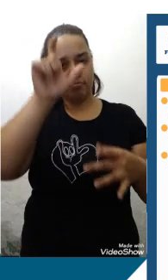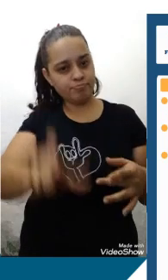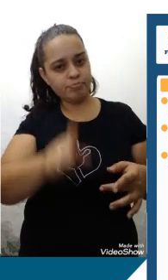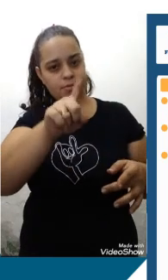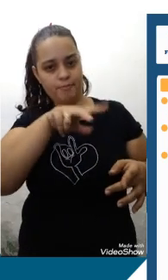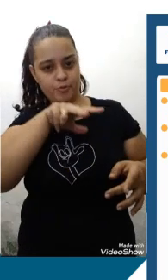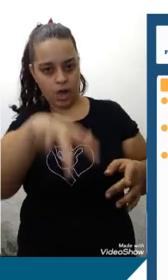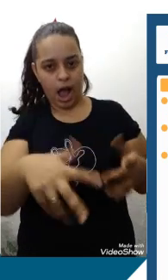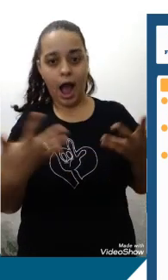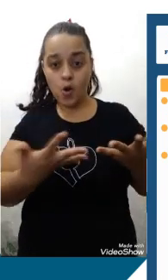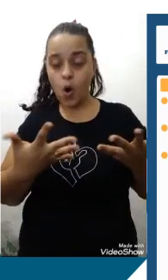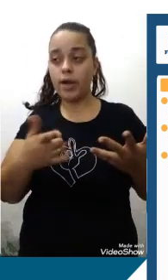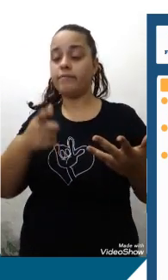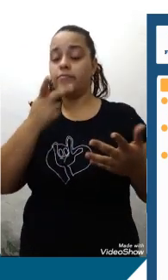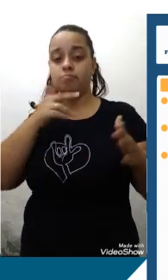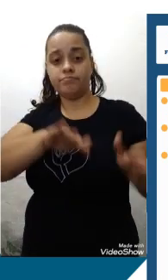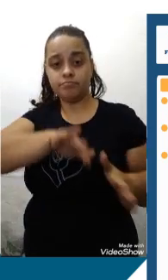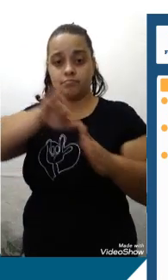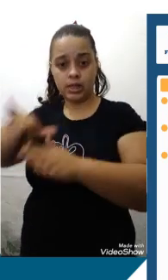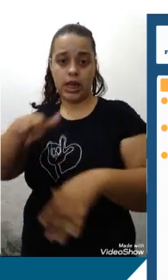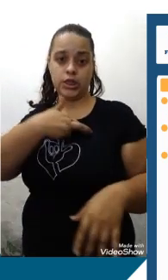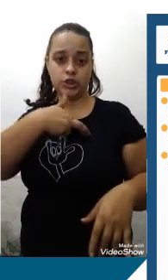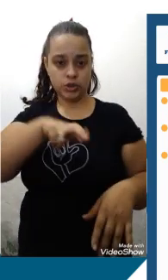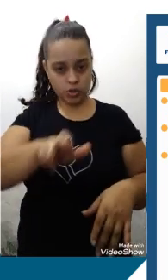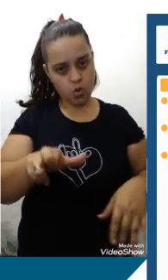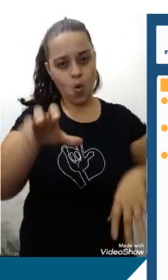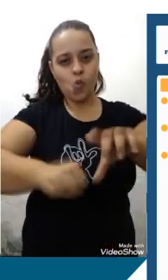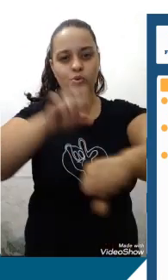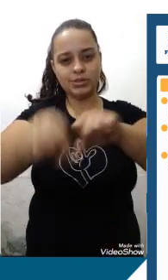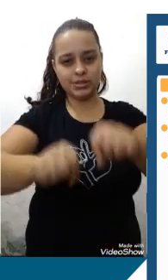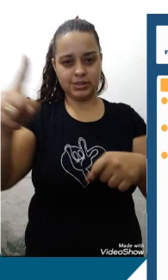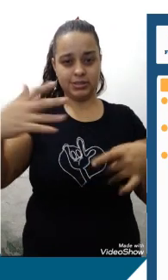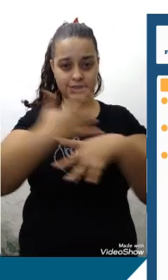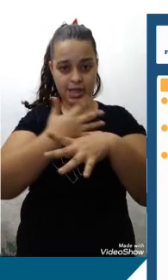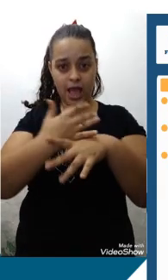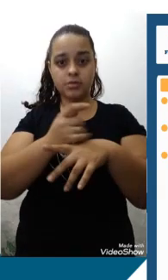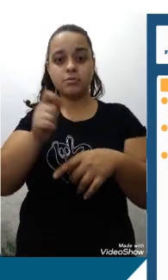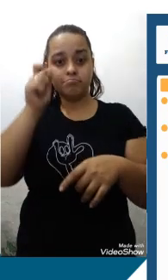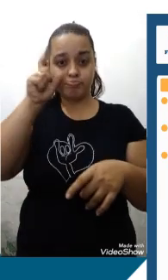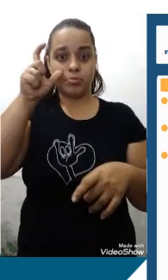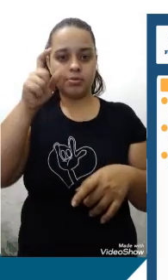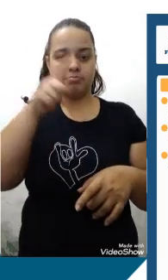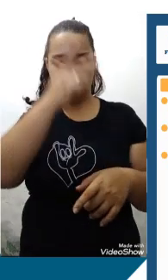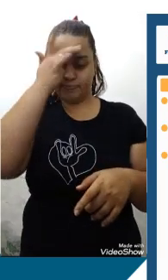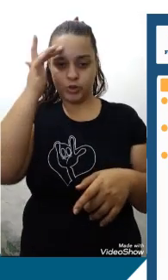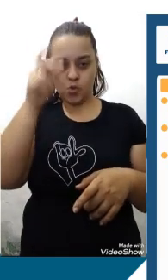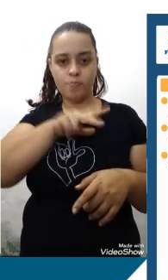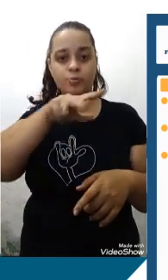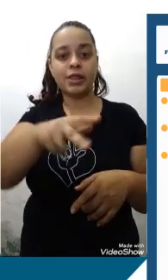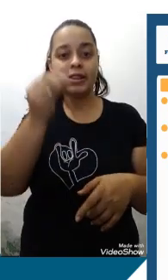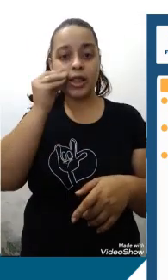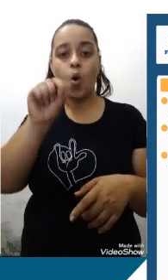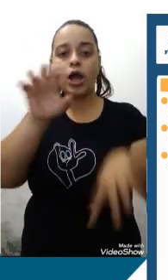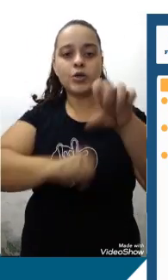pouco para Ceuta agora, mas deixando de lado a questão da religião, a gente pode marcar que a conquista da cidade abriu os olhos dos portugueses para a possibilidade de conseguir